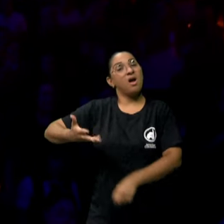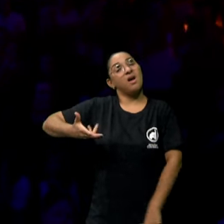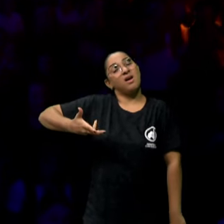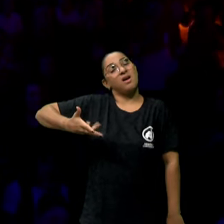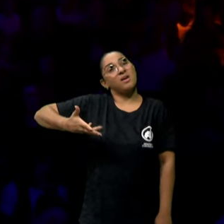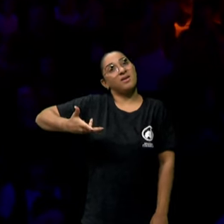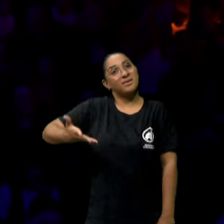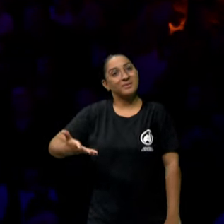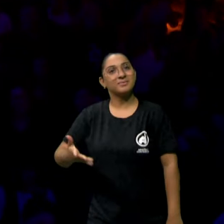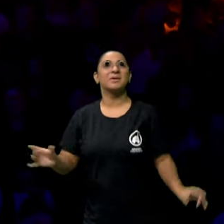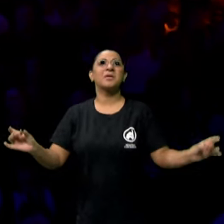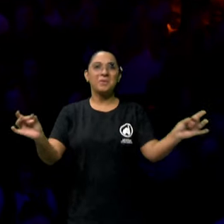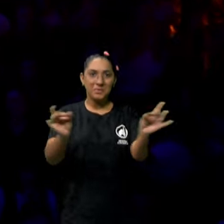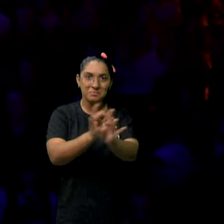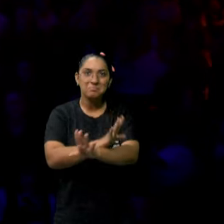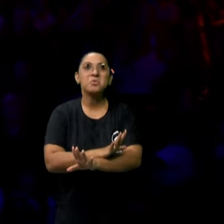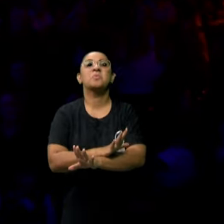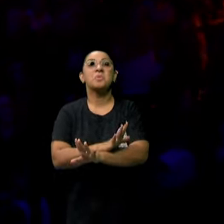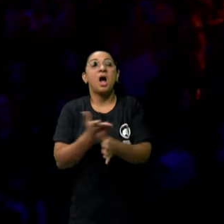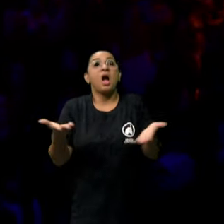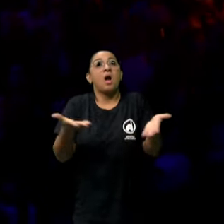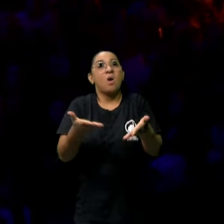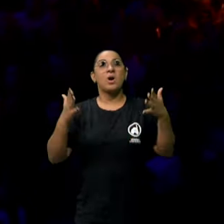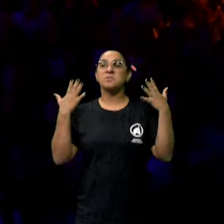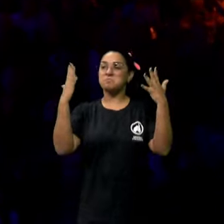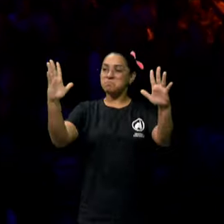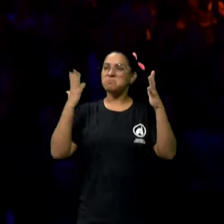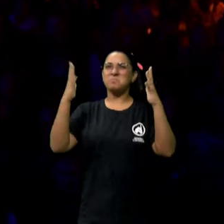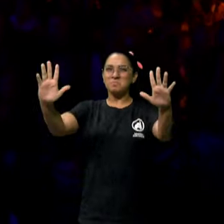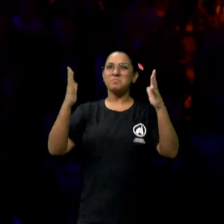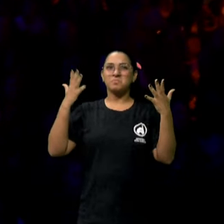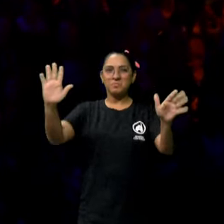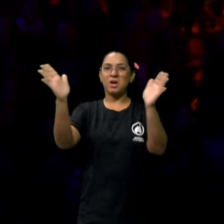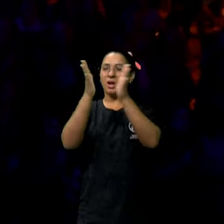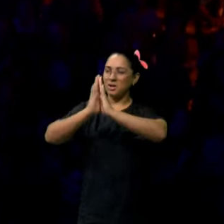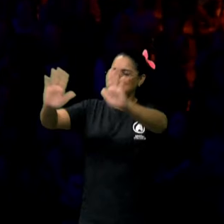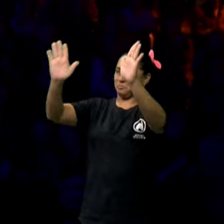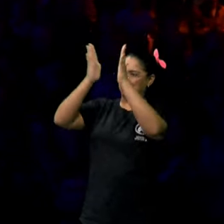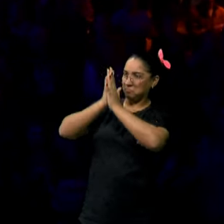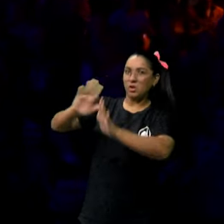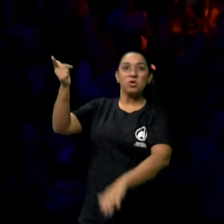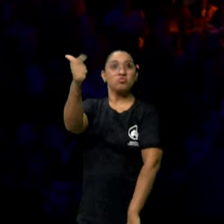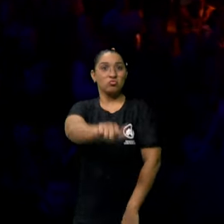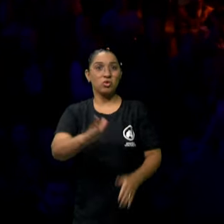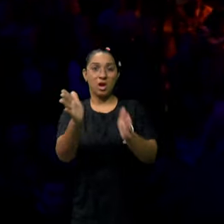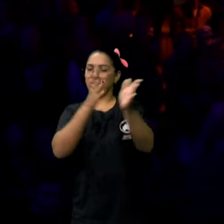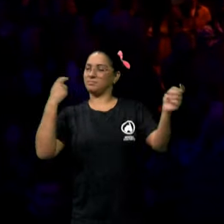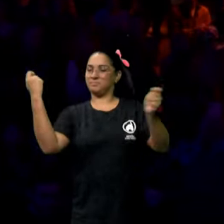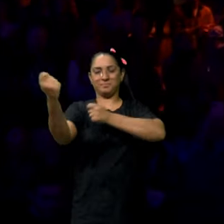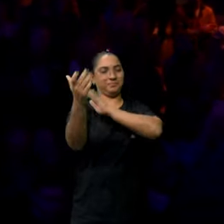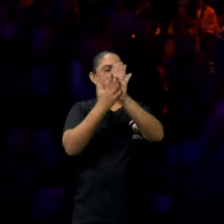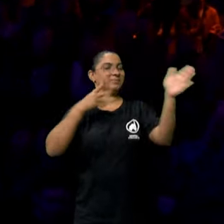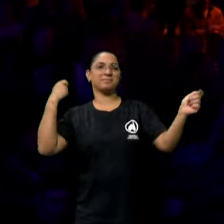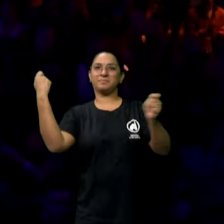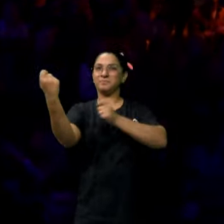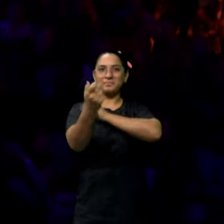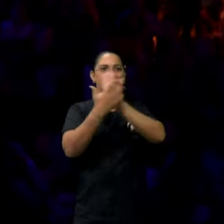agora mais uma vez igreja aleluia aleluia